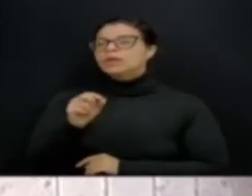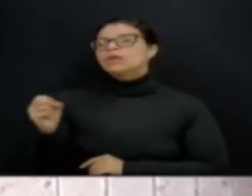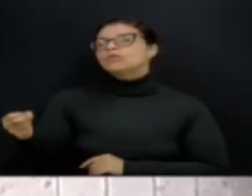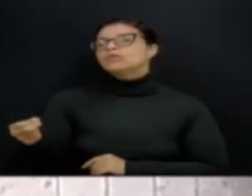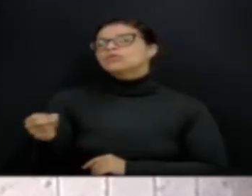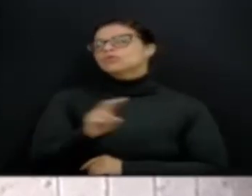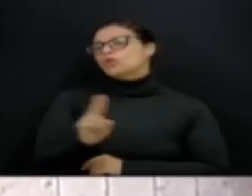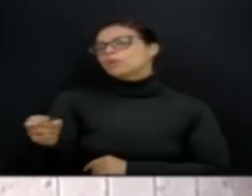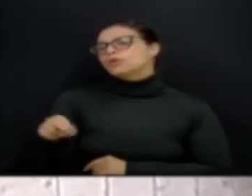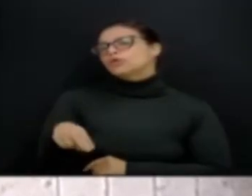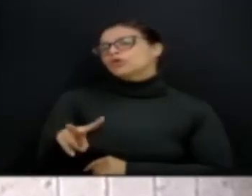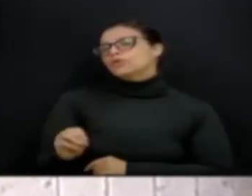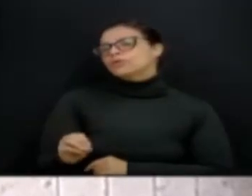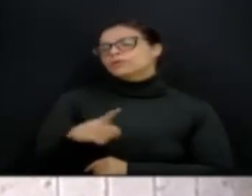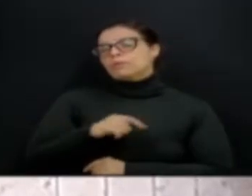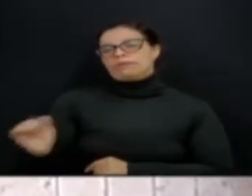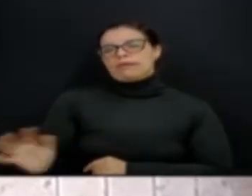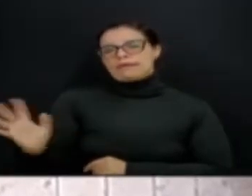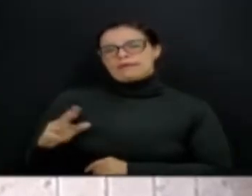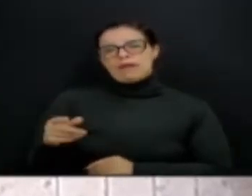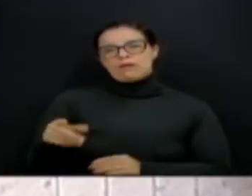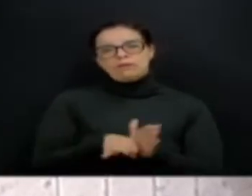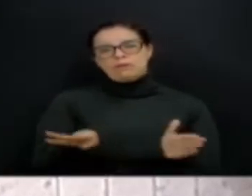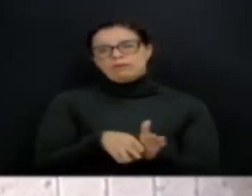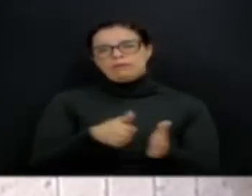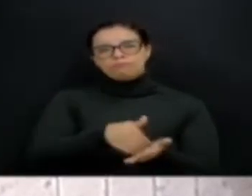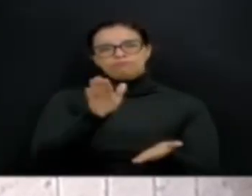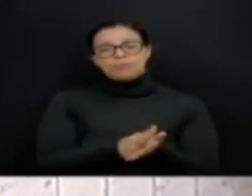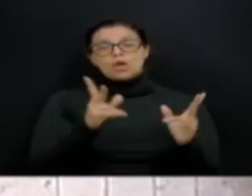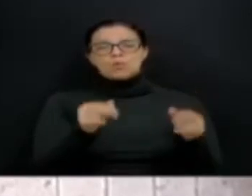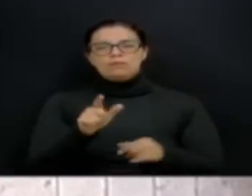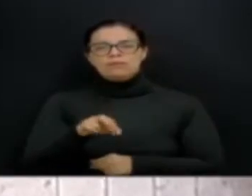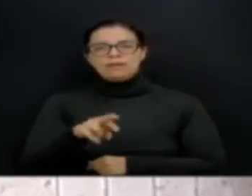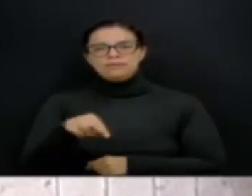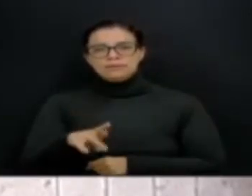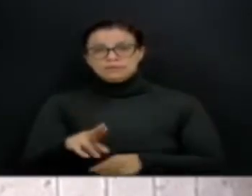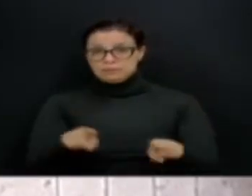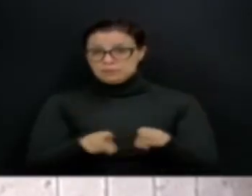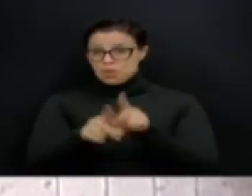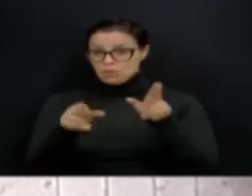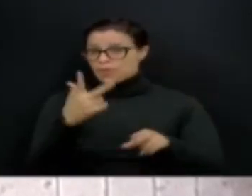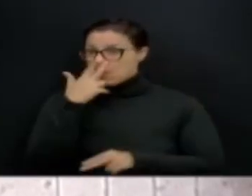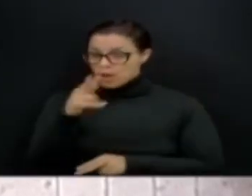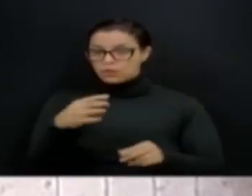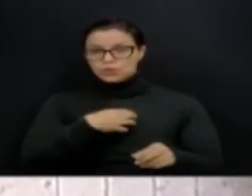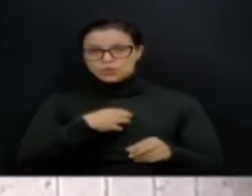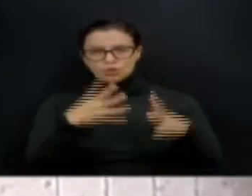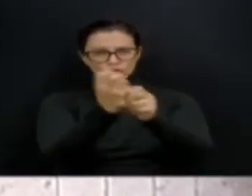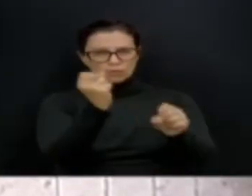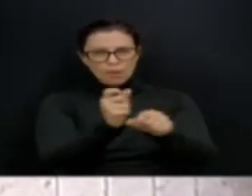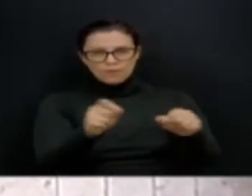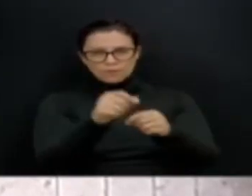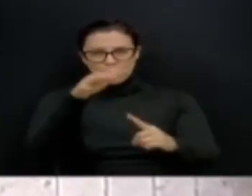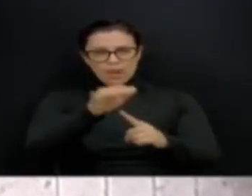nome do pedágio caro e abusivo como era antes do Lerner. Aliás, acho que a fórmula para fazer o